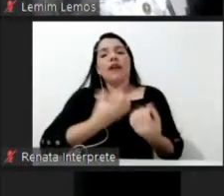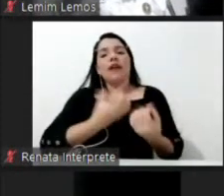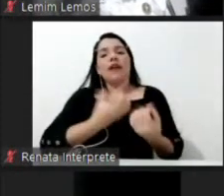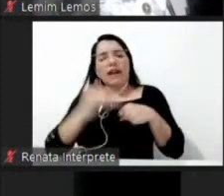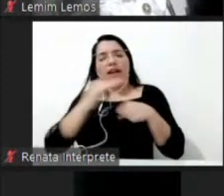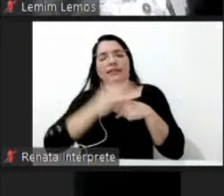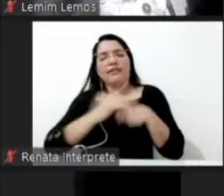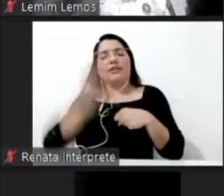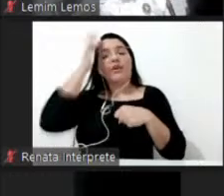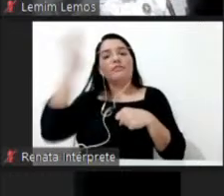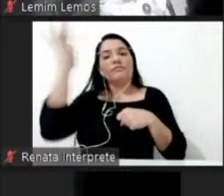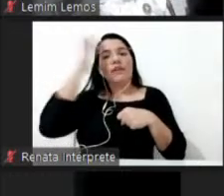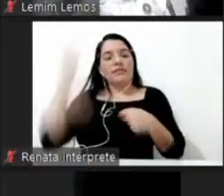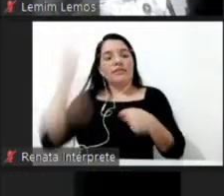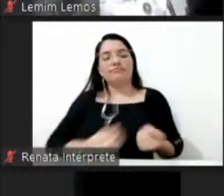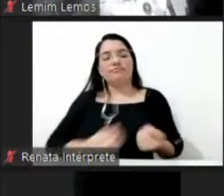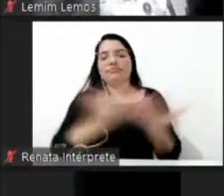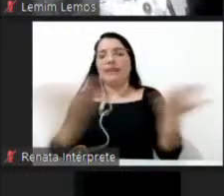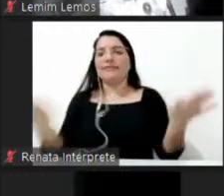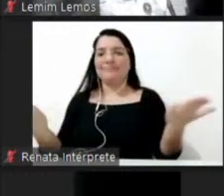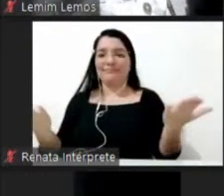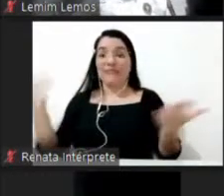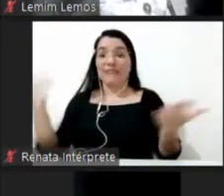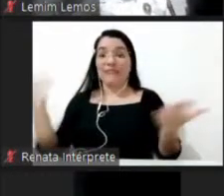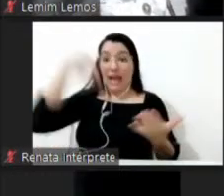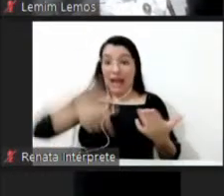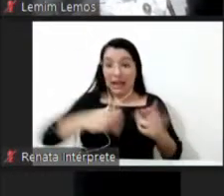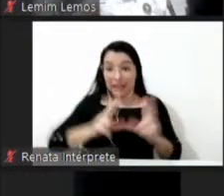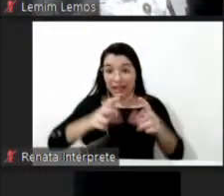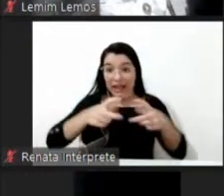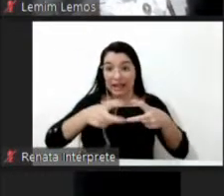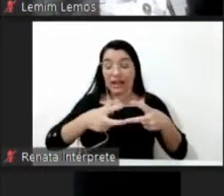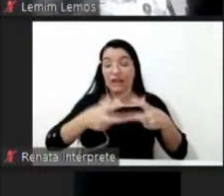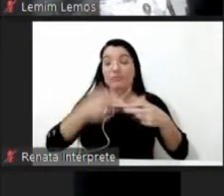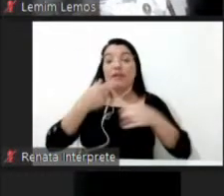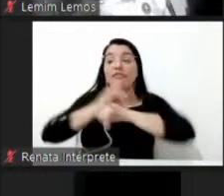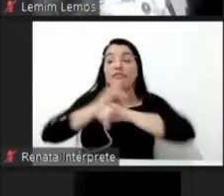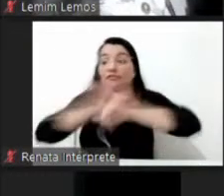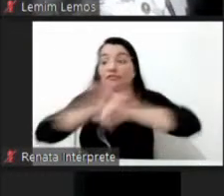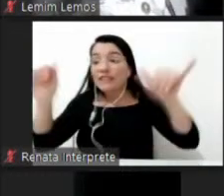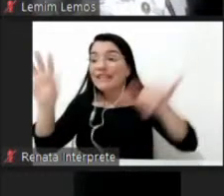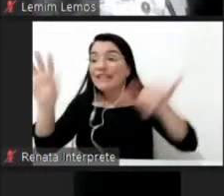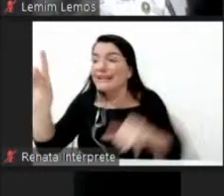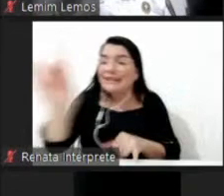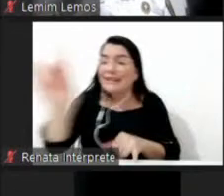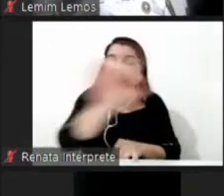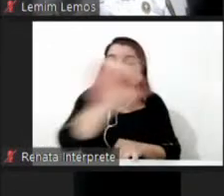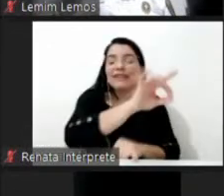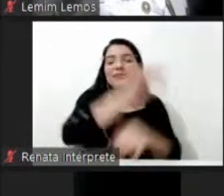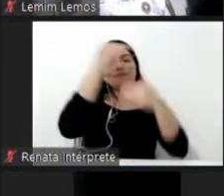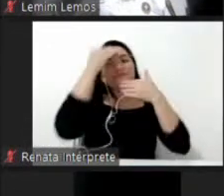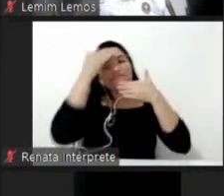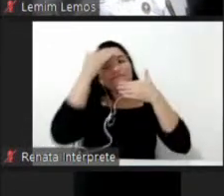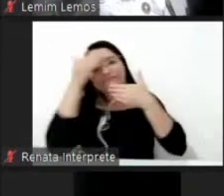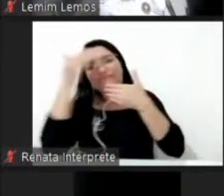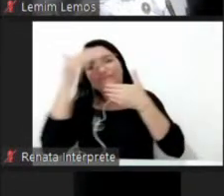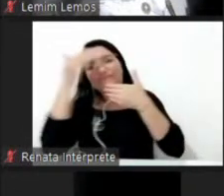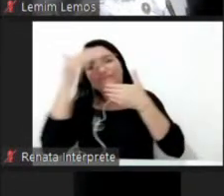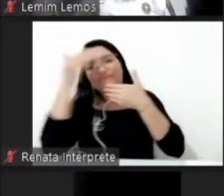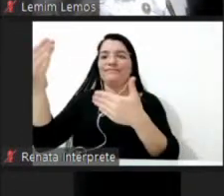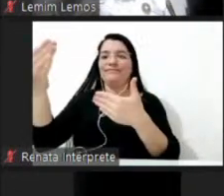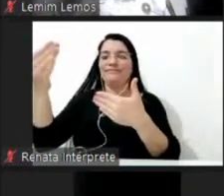dessas pessoas. A Câmara Municipal diz a cada um de vocês, muito obrigado.